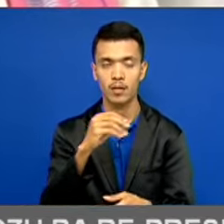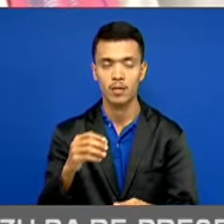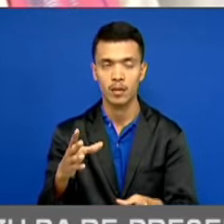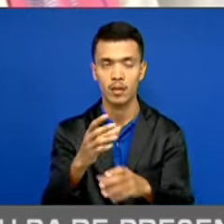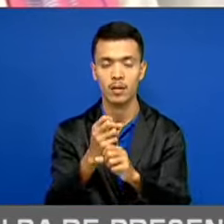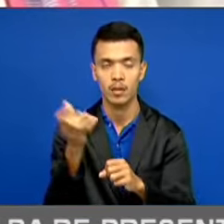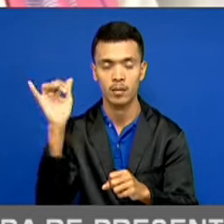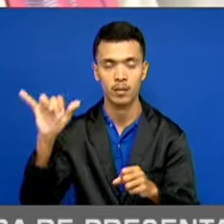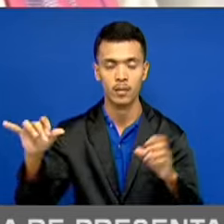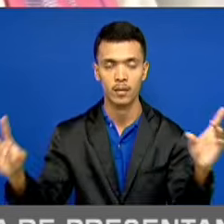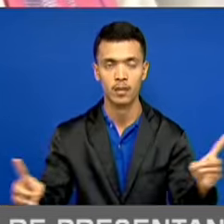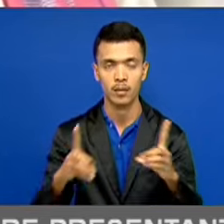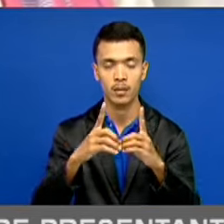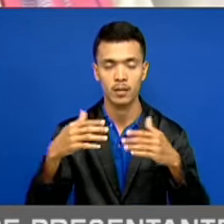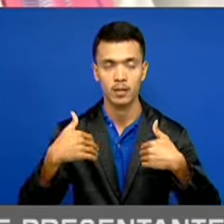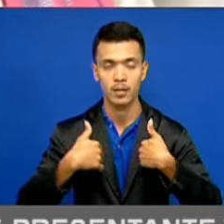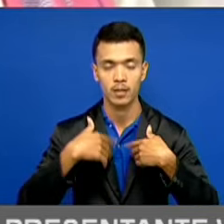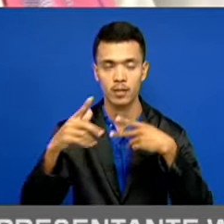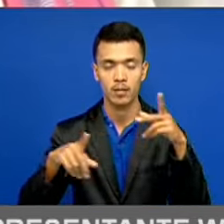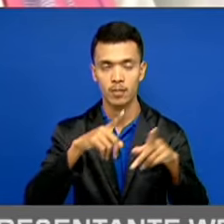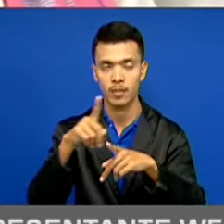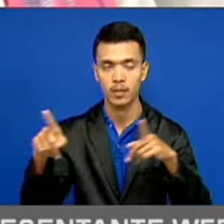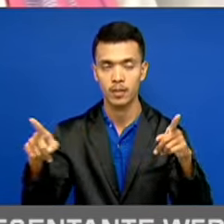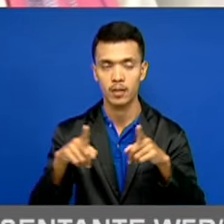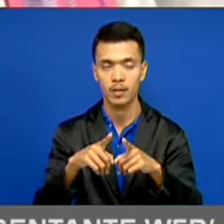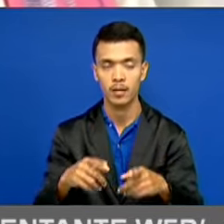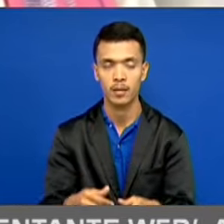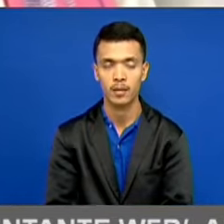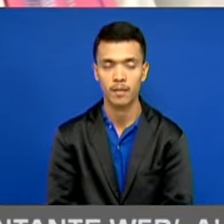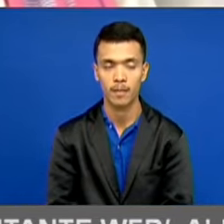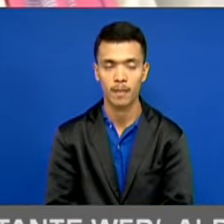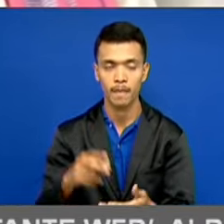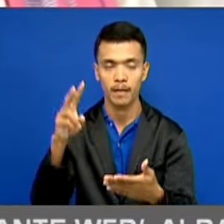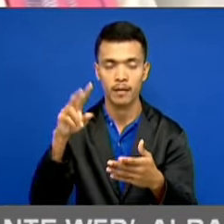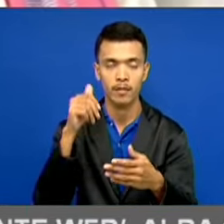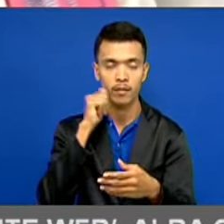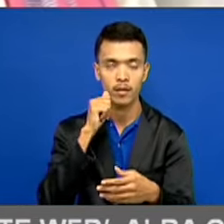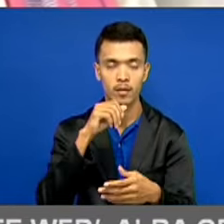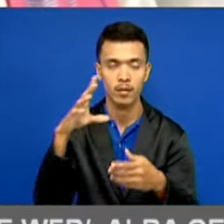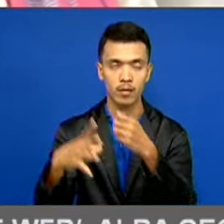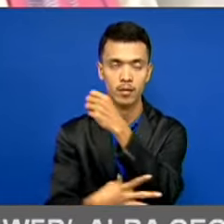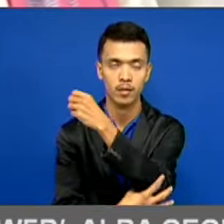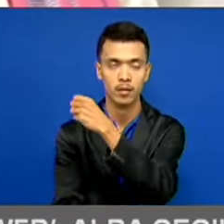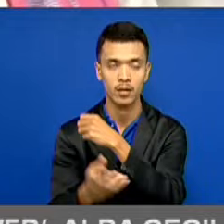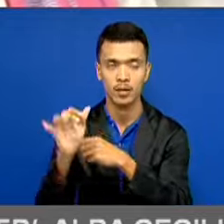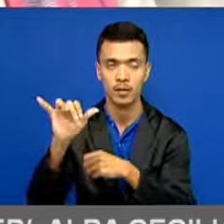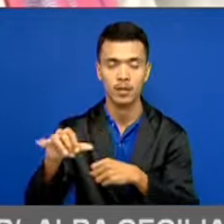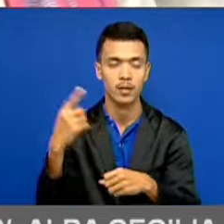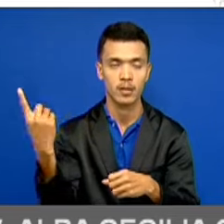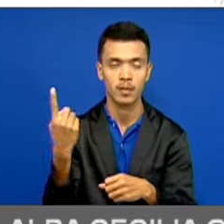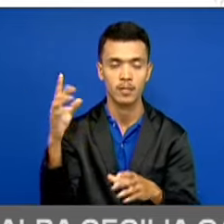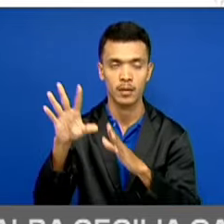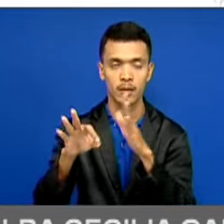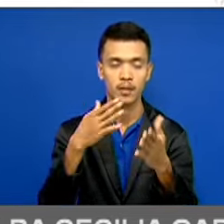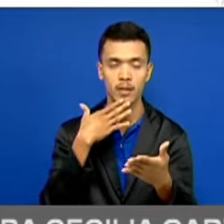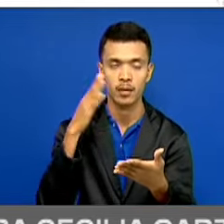na bea acontece e a comunidade. E amor e sociedade feito no emo vulnerável sira, mas que sempre retam desvantagem, também